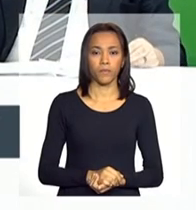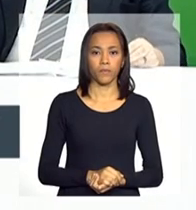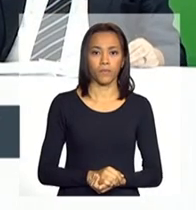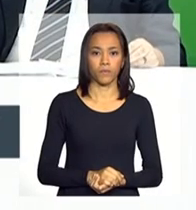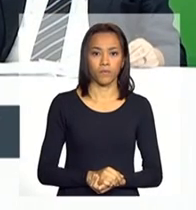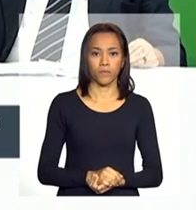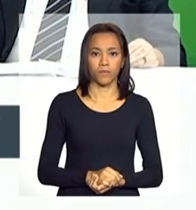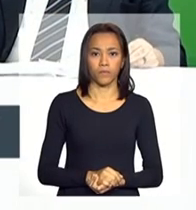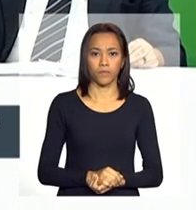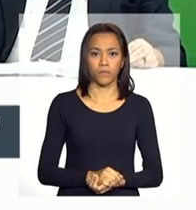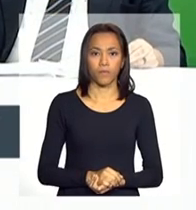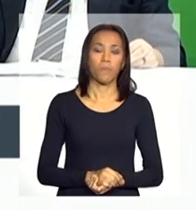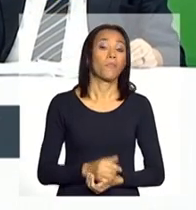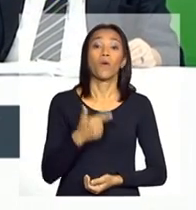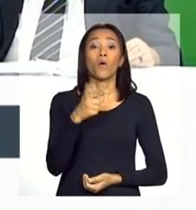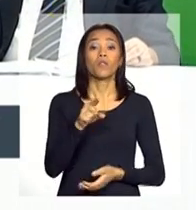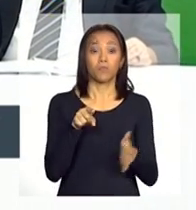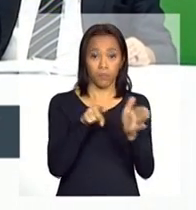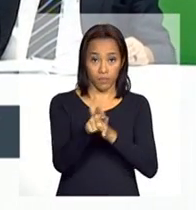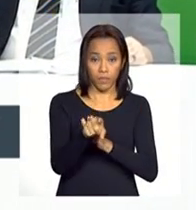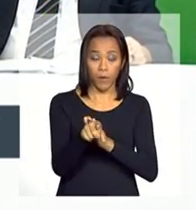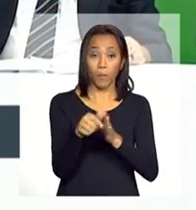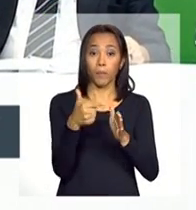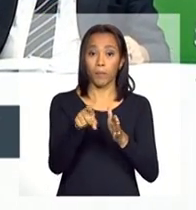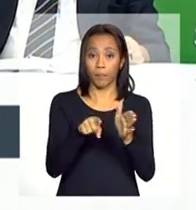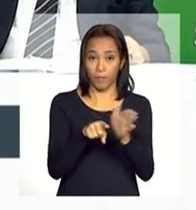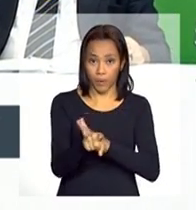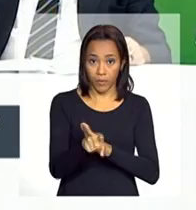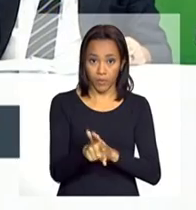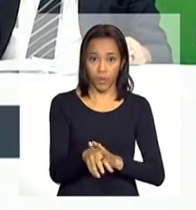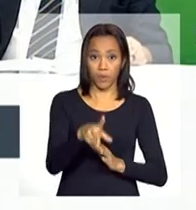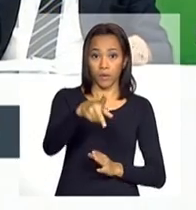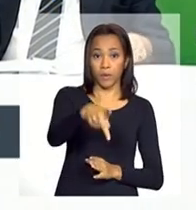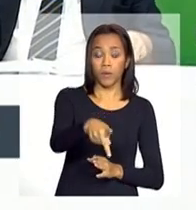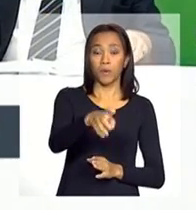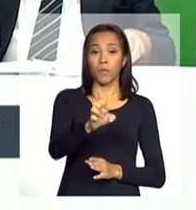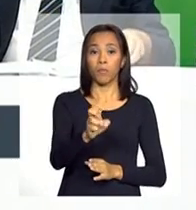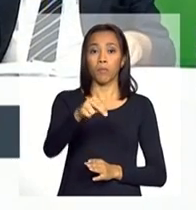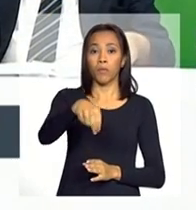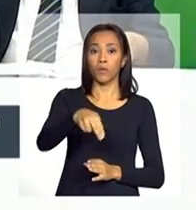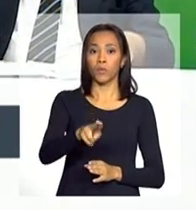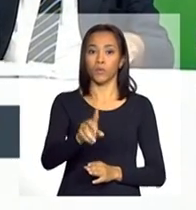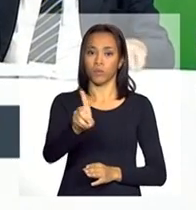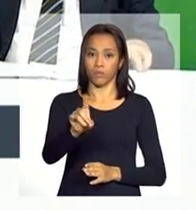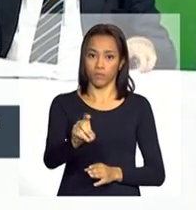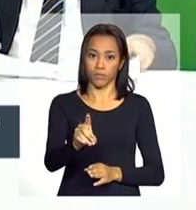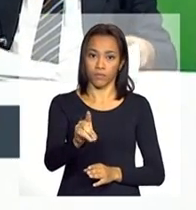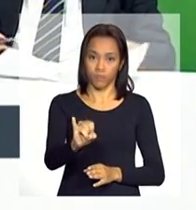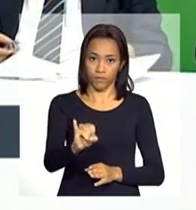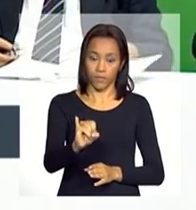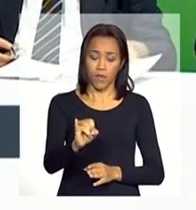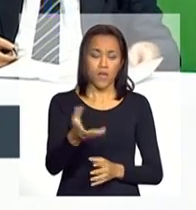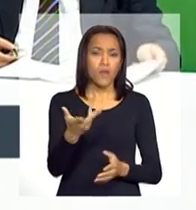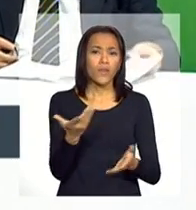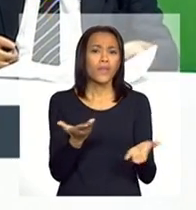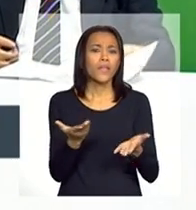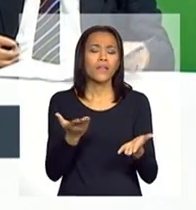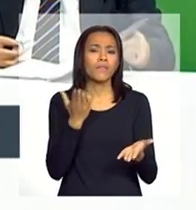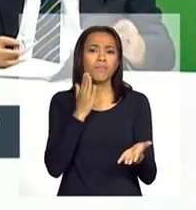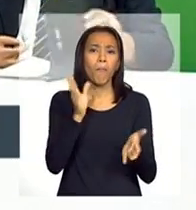vocês pergunta era sobre pú pode ser é então vamos entrar no pnud agora tá bom aí sou eu a Teresa eu queria propor sobre